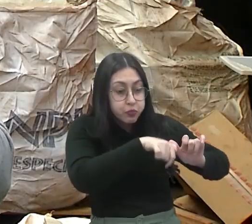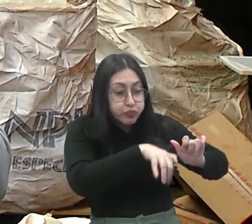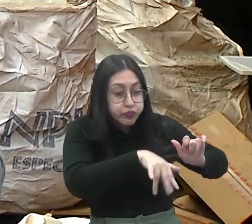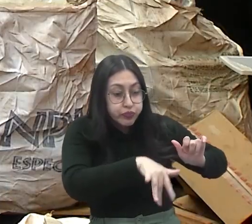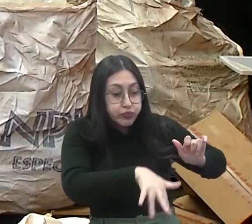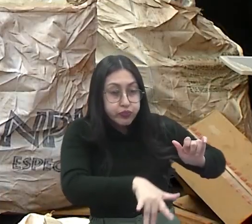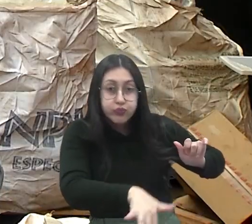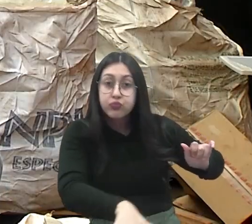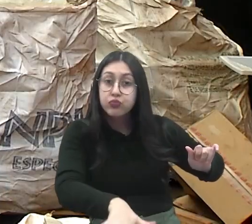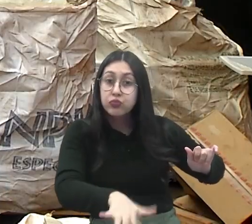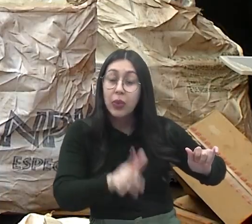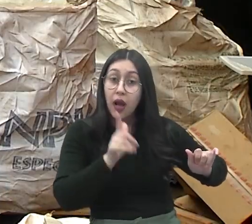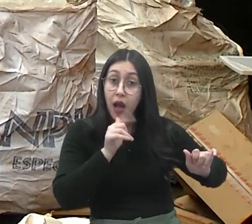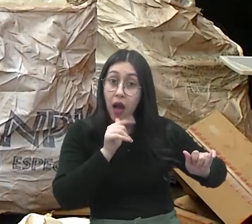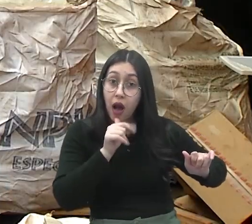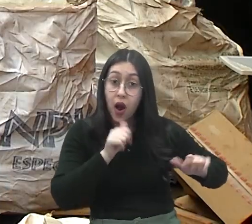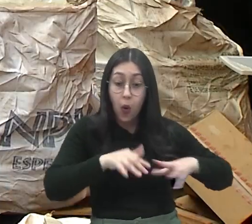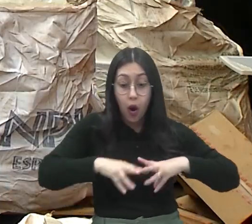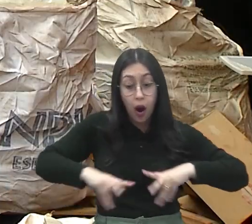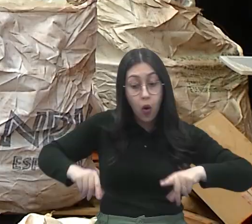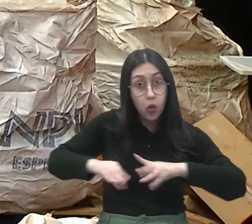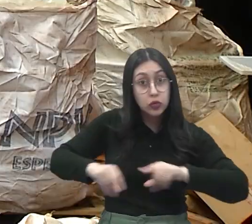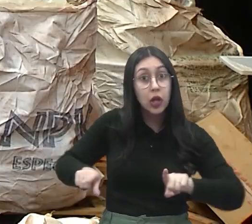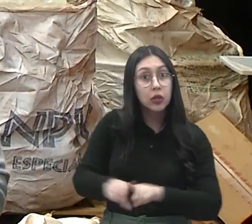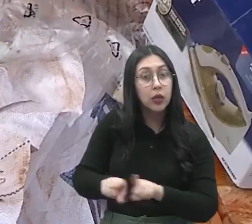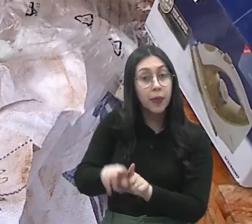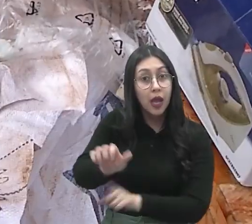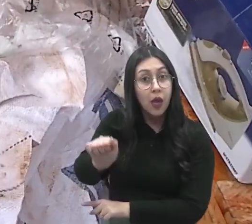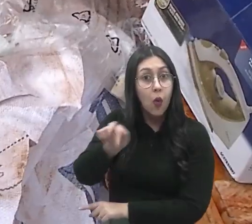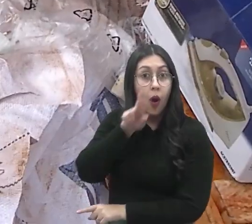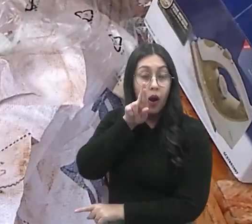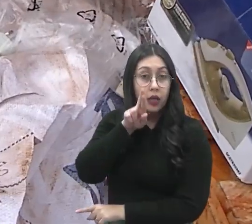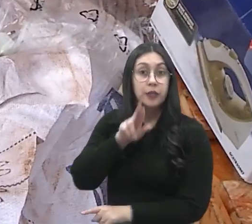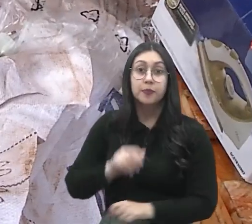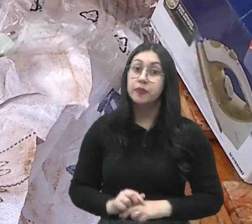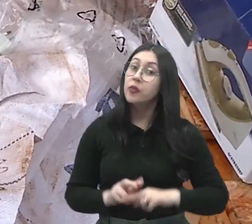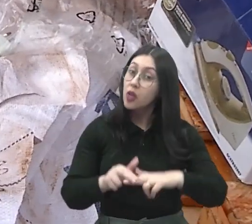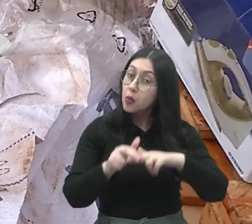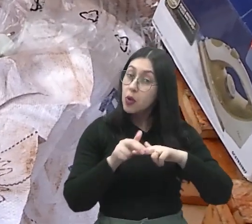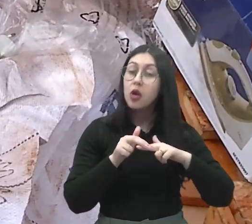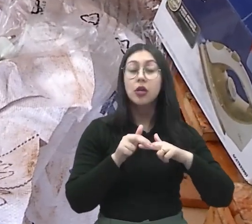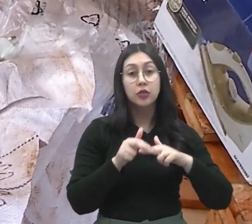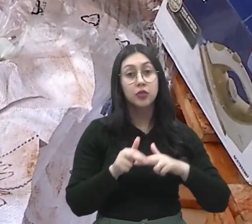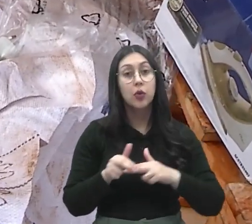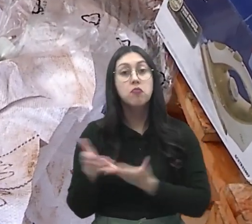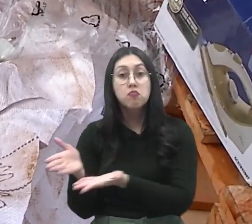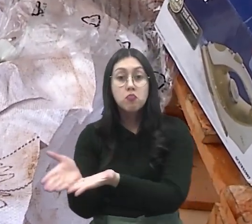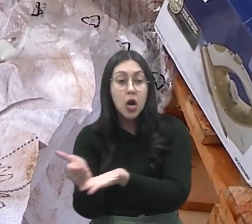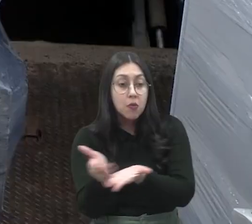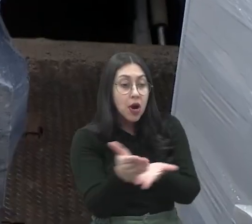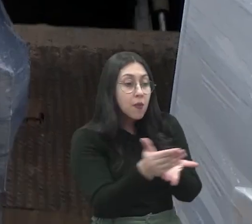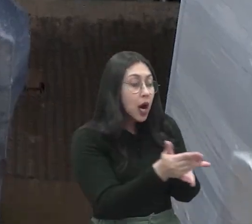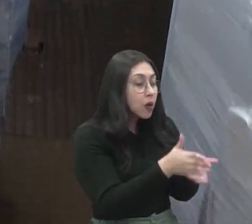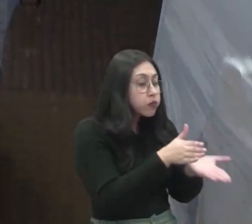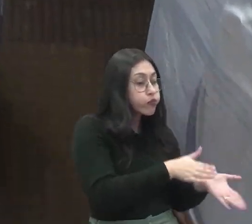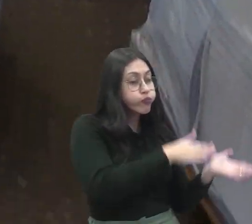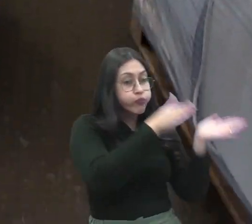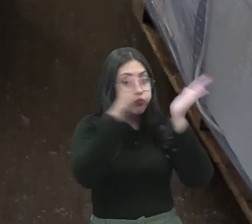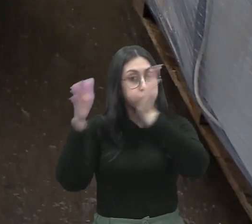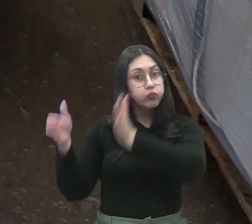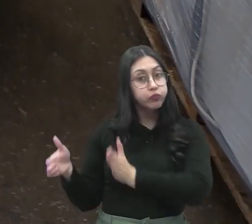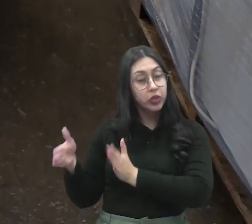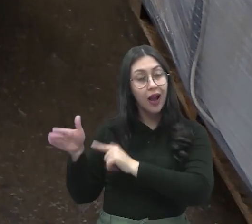que contaminam a água, o solo e o ar. Por isso, a logística reversa atua